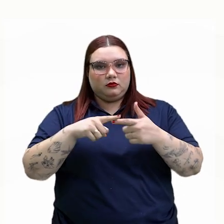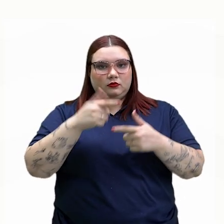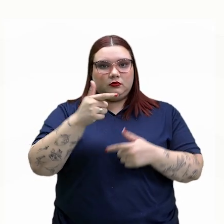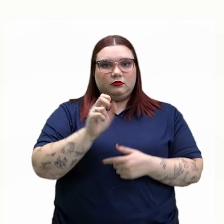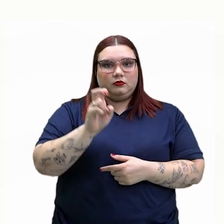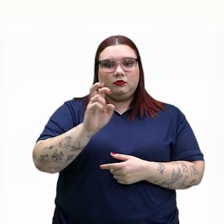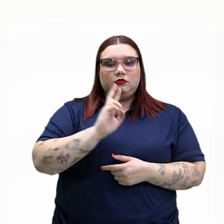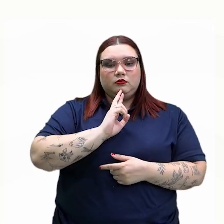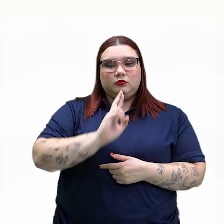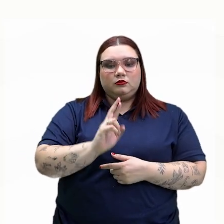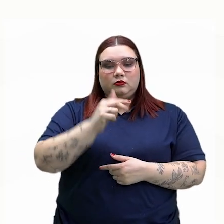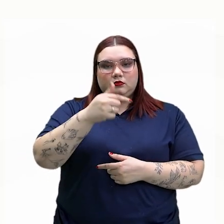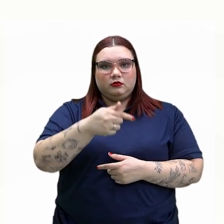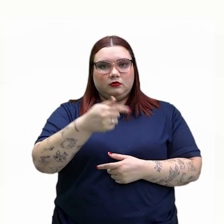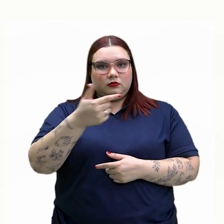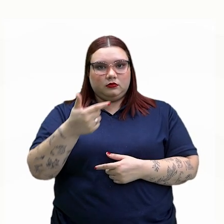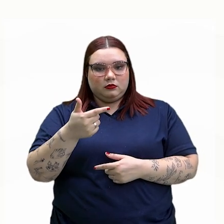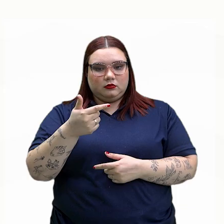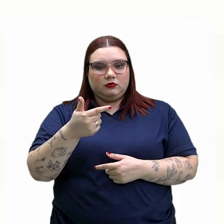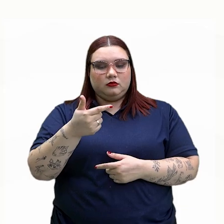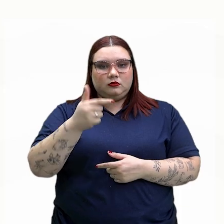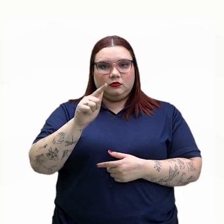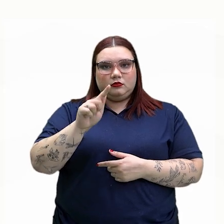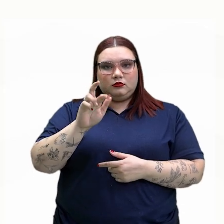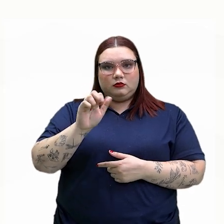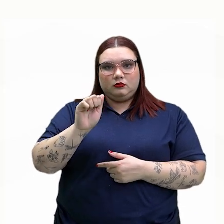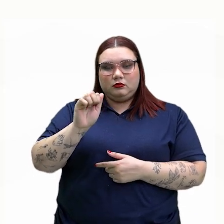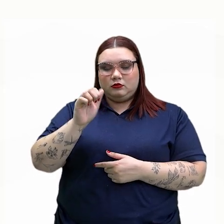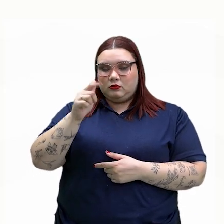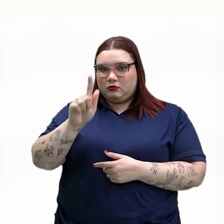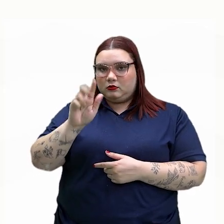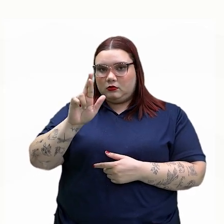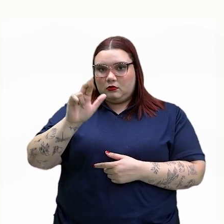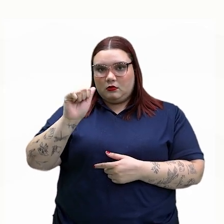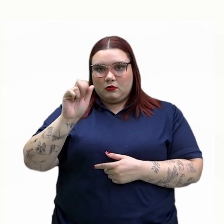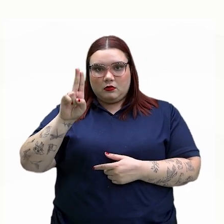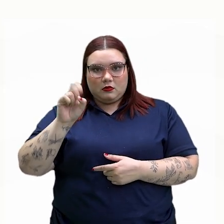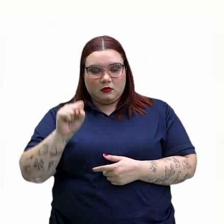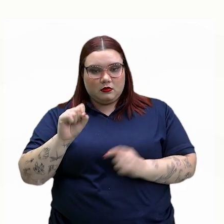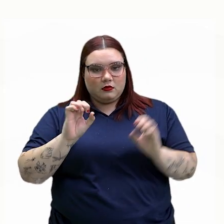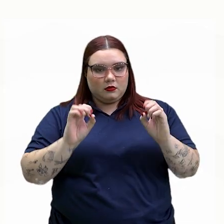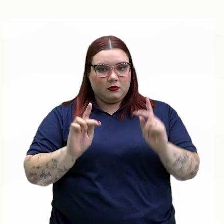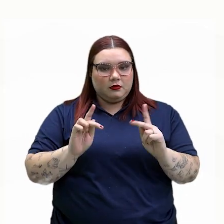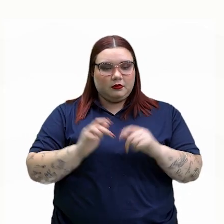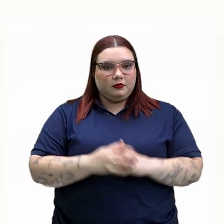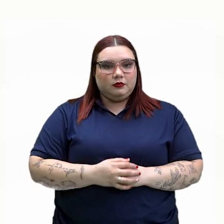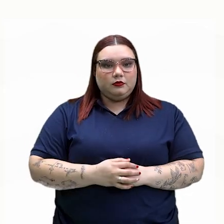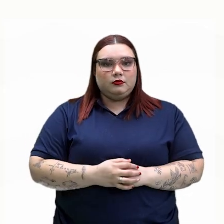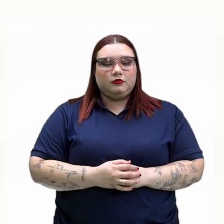por 25, nós vamos ter 72 graus. Muito bem.